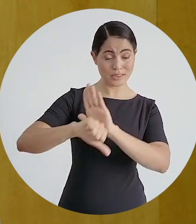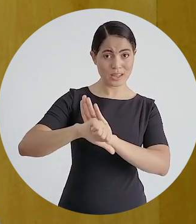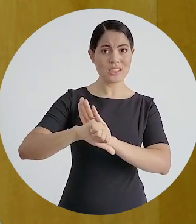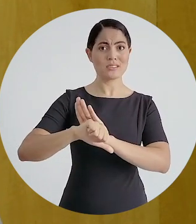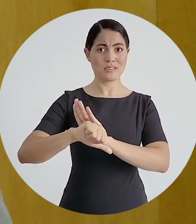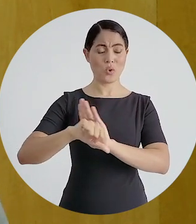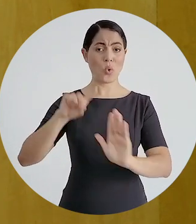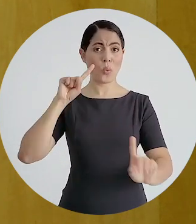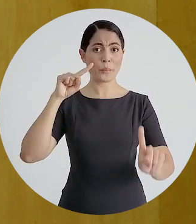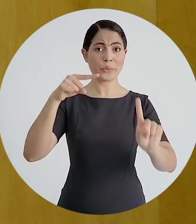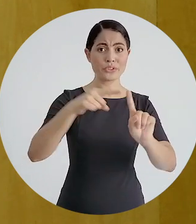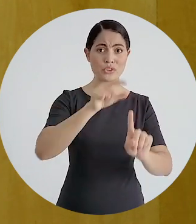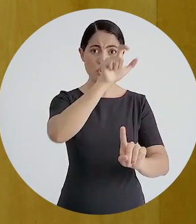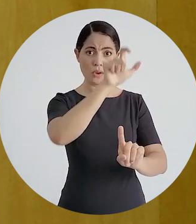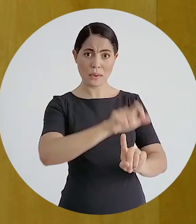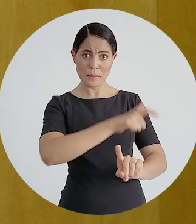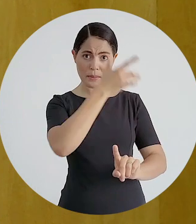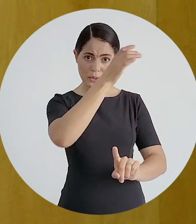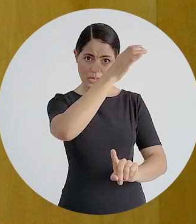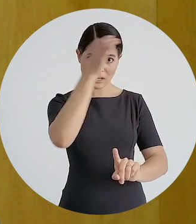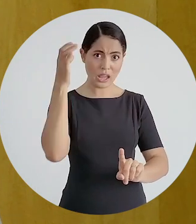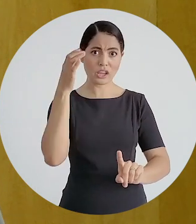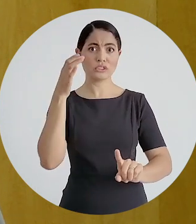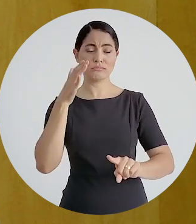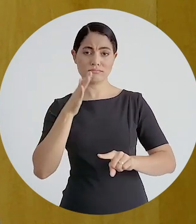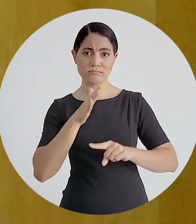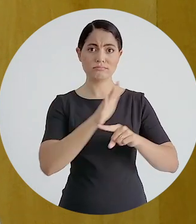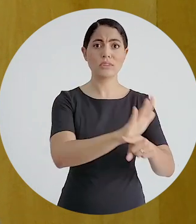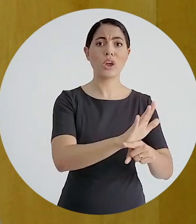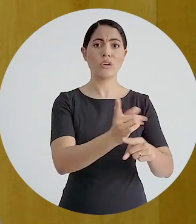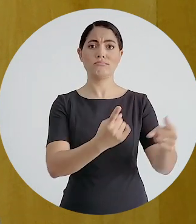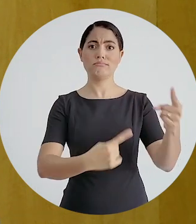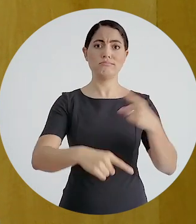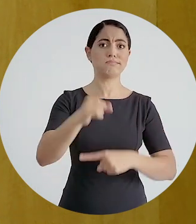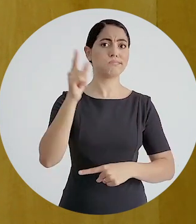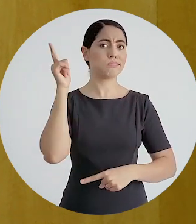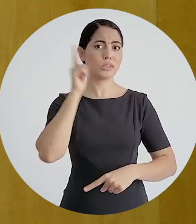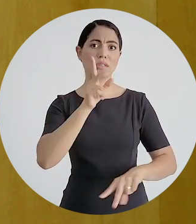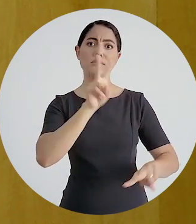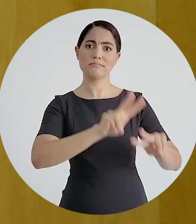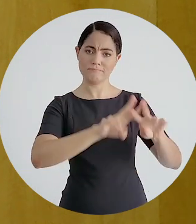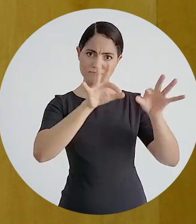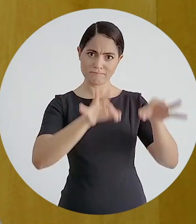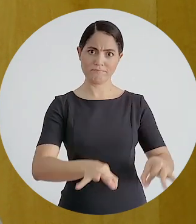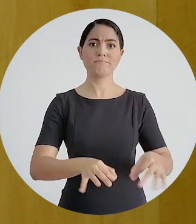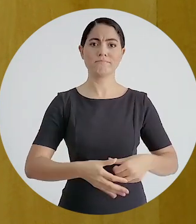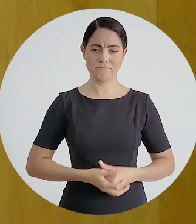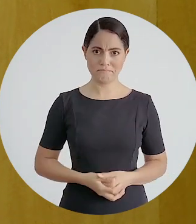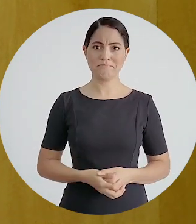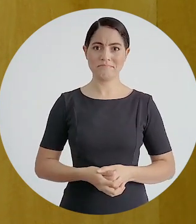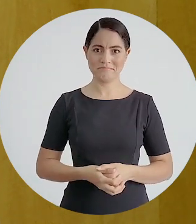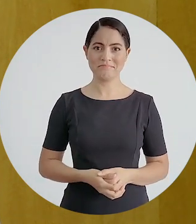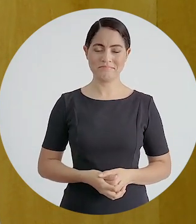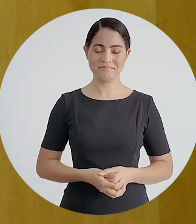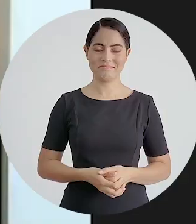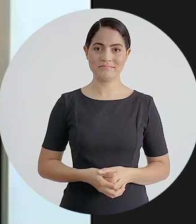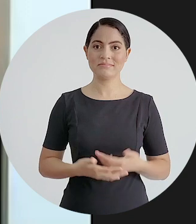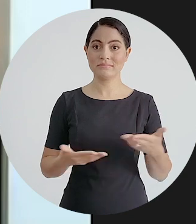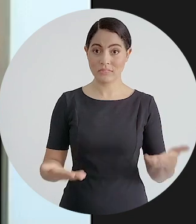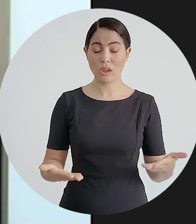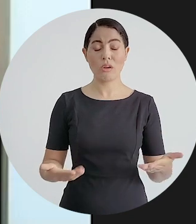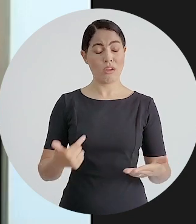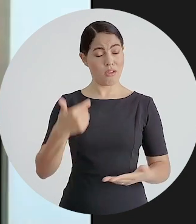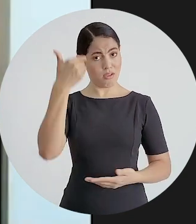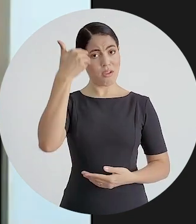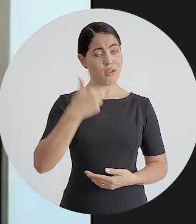defensores, não buscam a impunidade de seus clientes, mas conhecem a obrigação de alcançar uma sentença justa. Eu